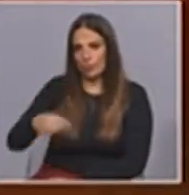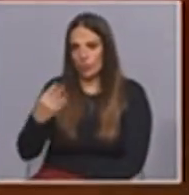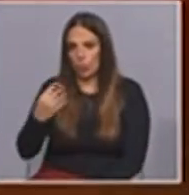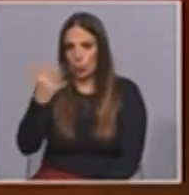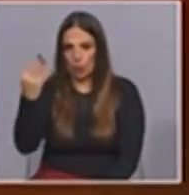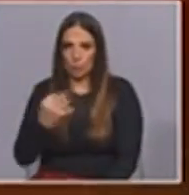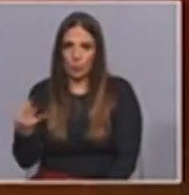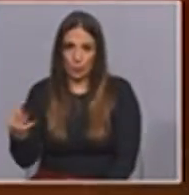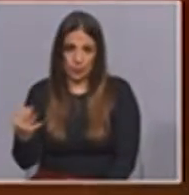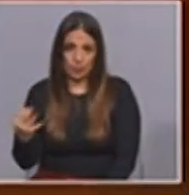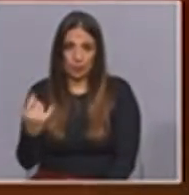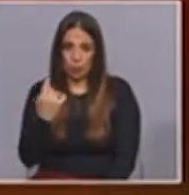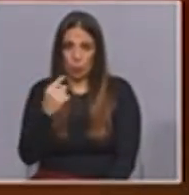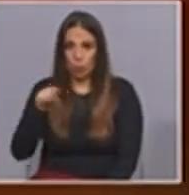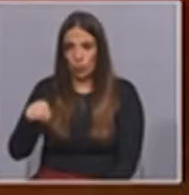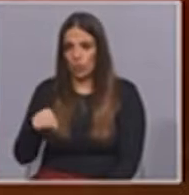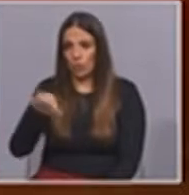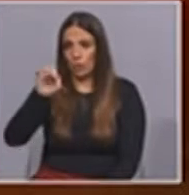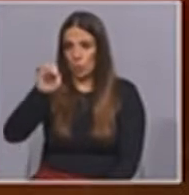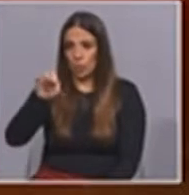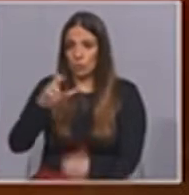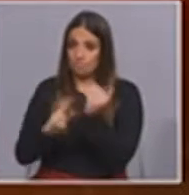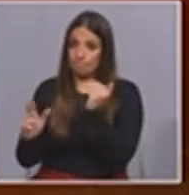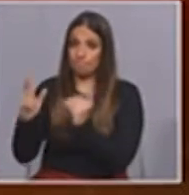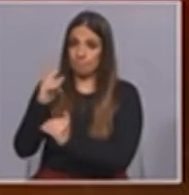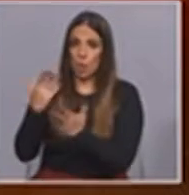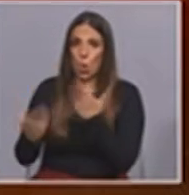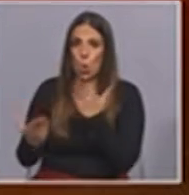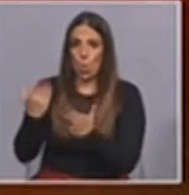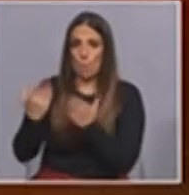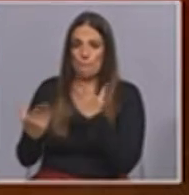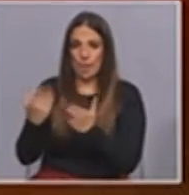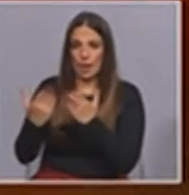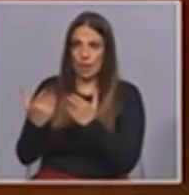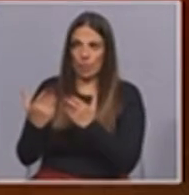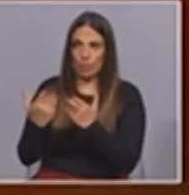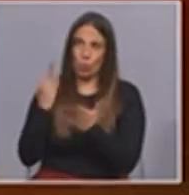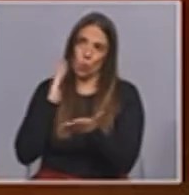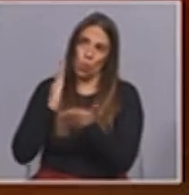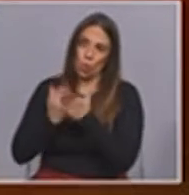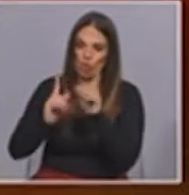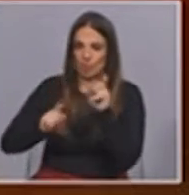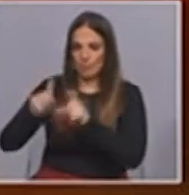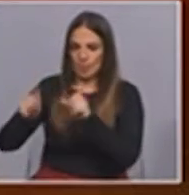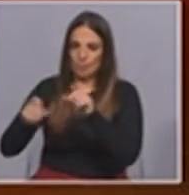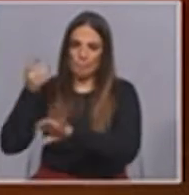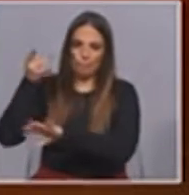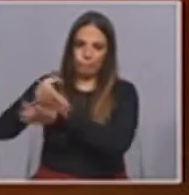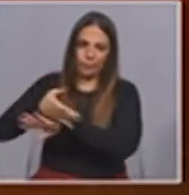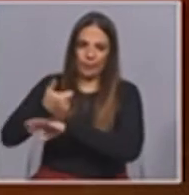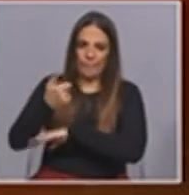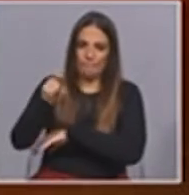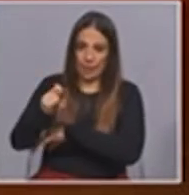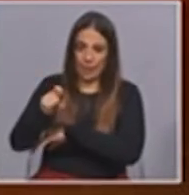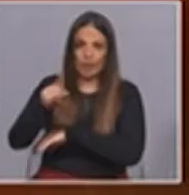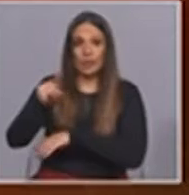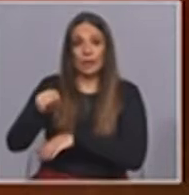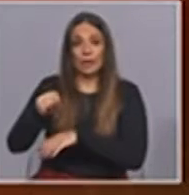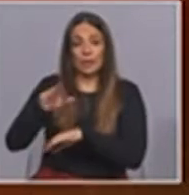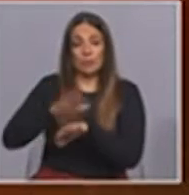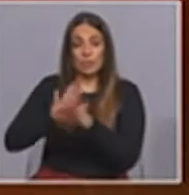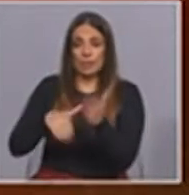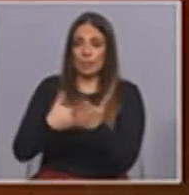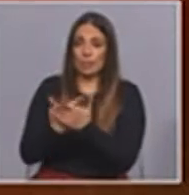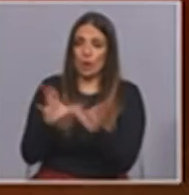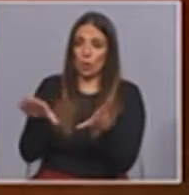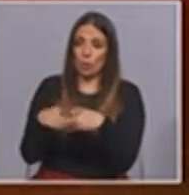7,4%, mais 1,8 pontos percentuais do que no barómetro anterior, ultrapassando o Bloco de Esquerda e passando a ser a